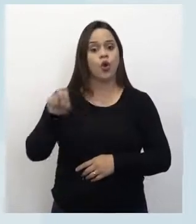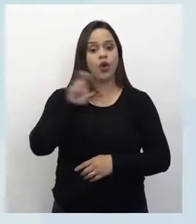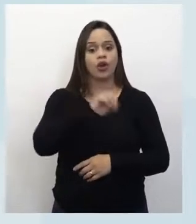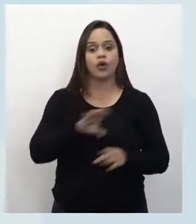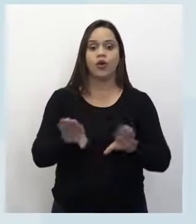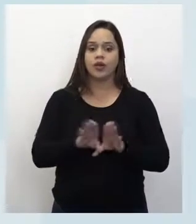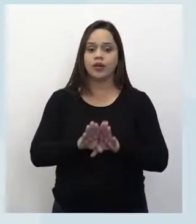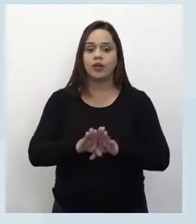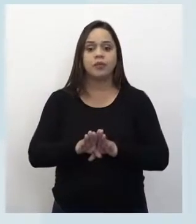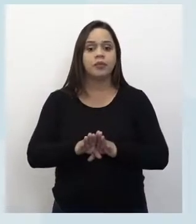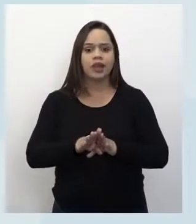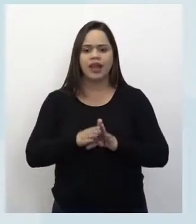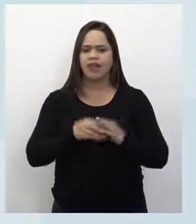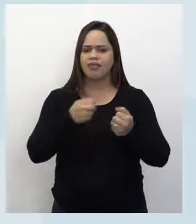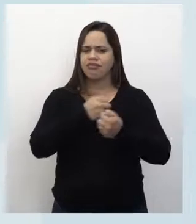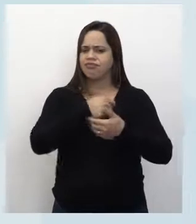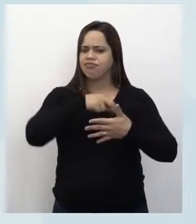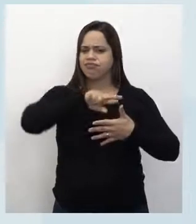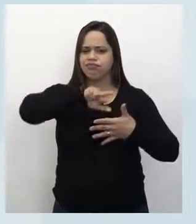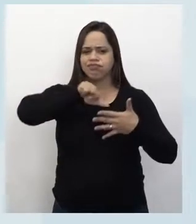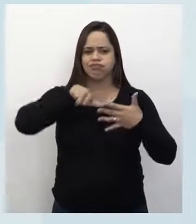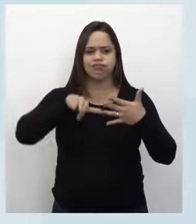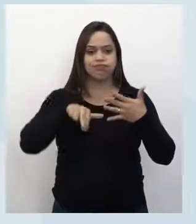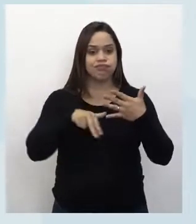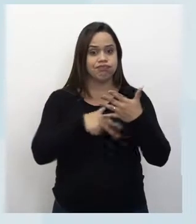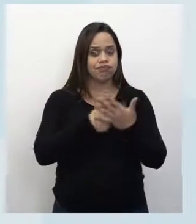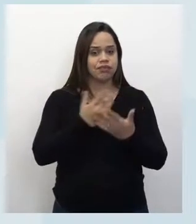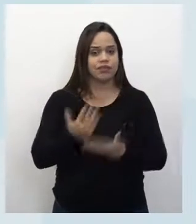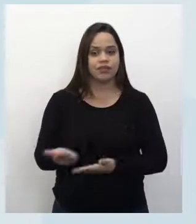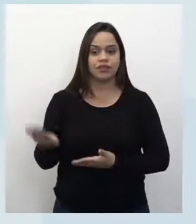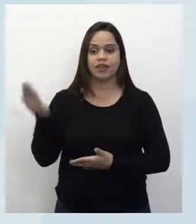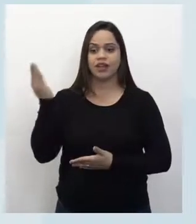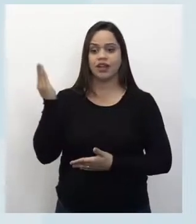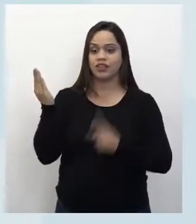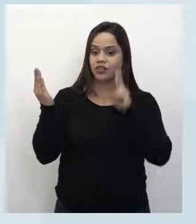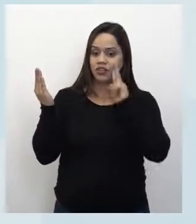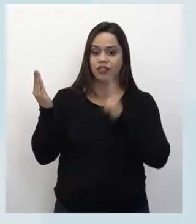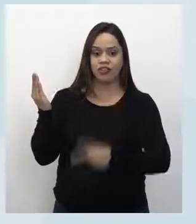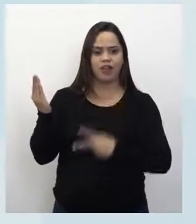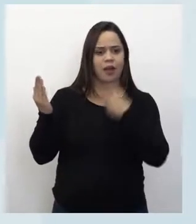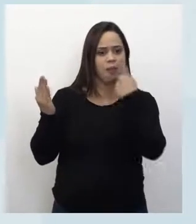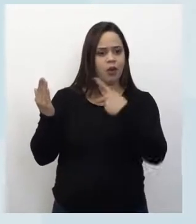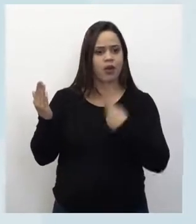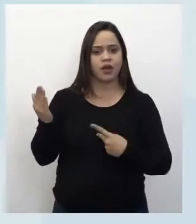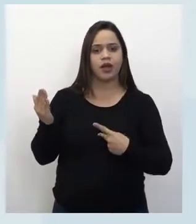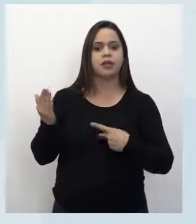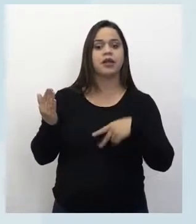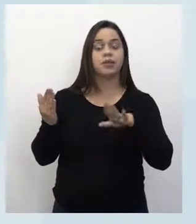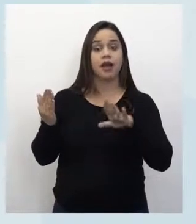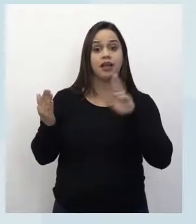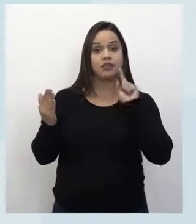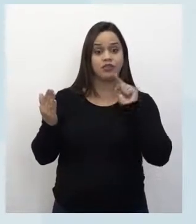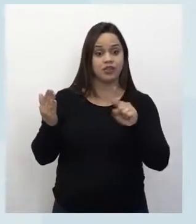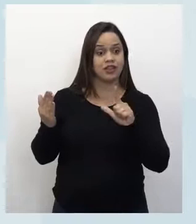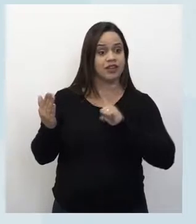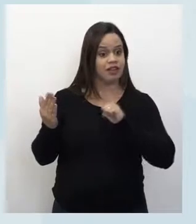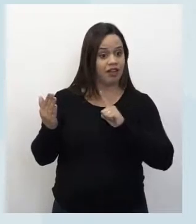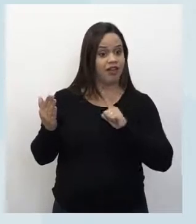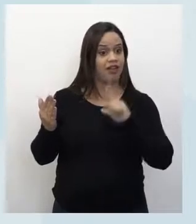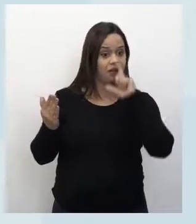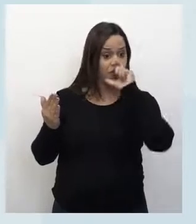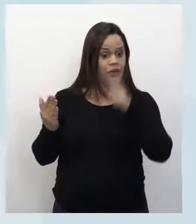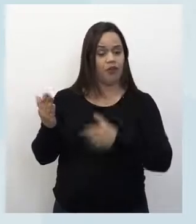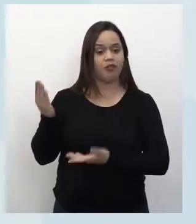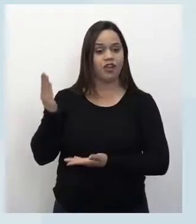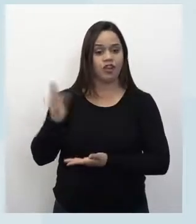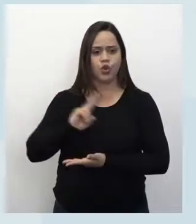X-Tudo, Gloob Gloob, TV Colosso, Vila Sésamo, Programa Mais Você, que tem o Louro José, Programa do